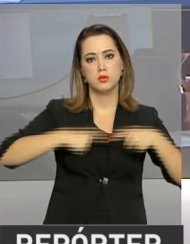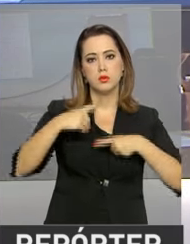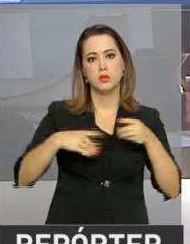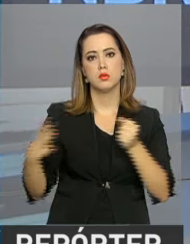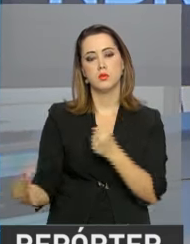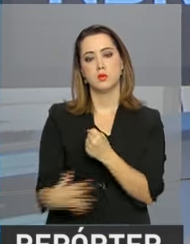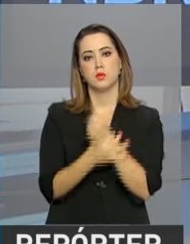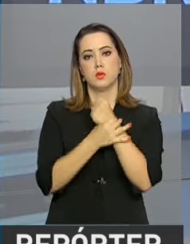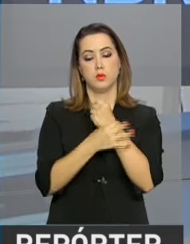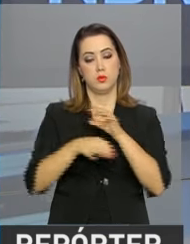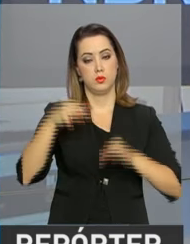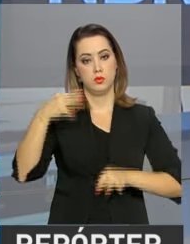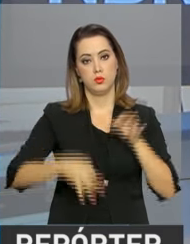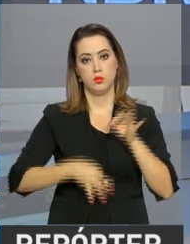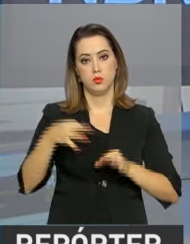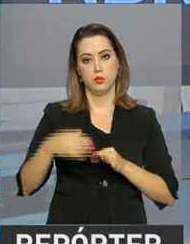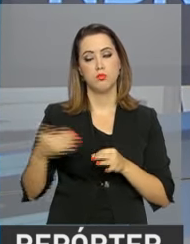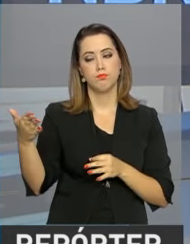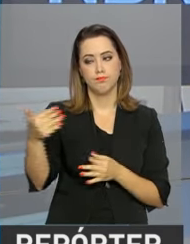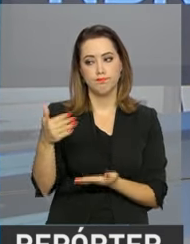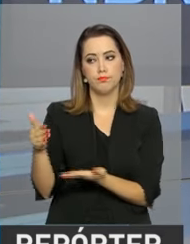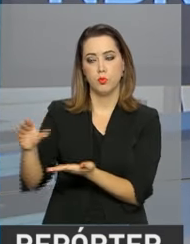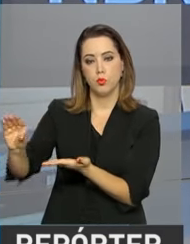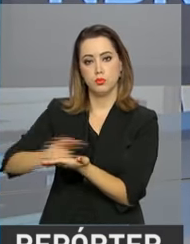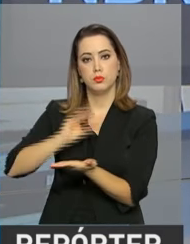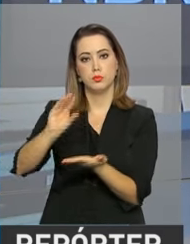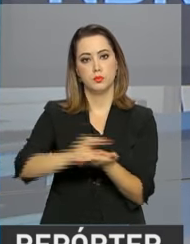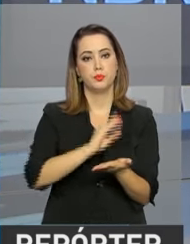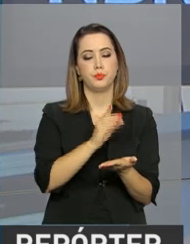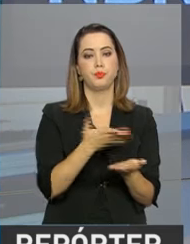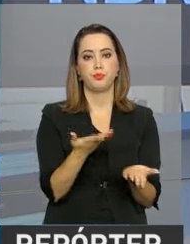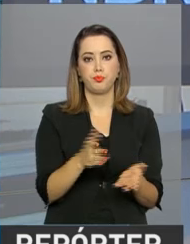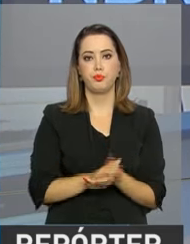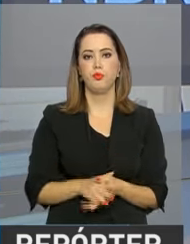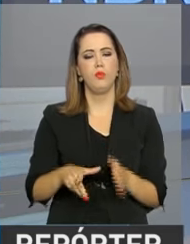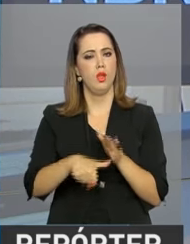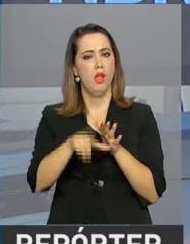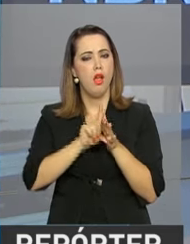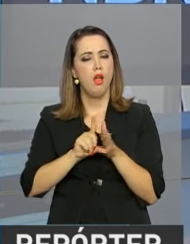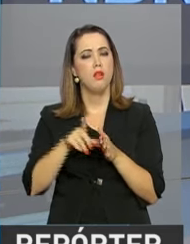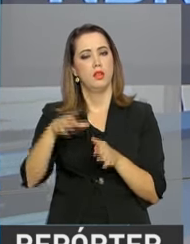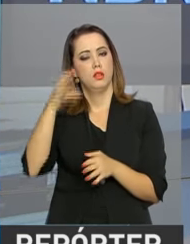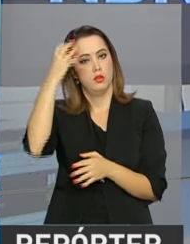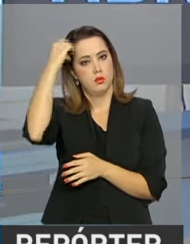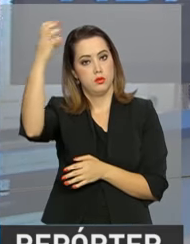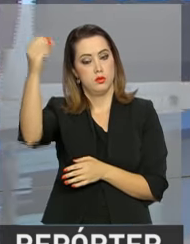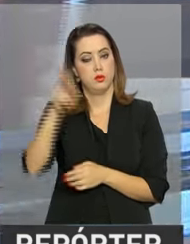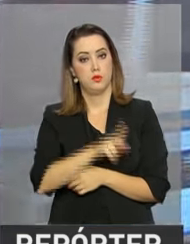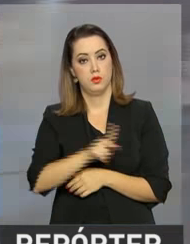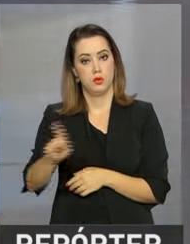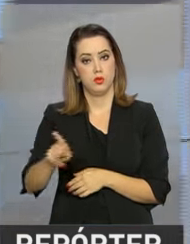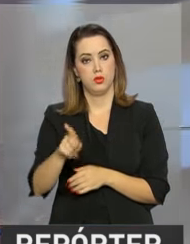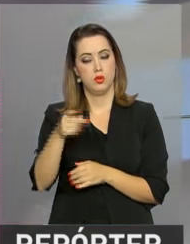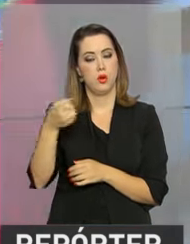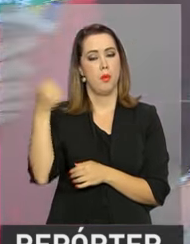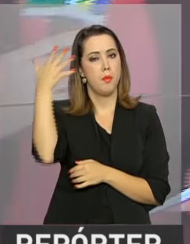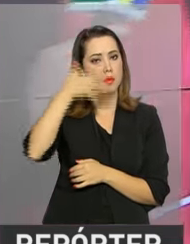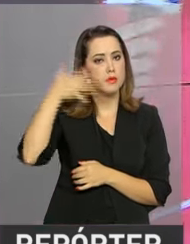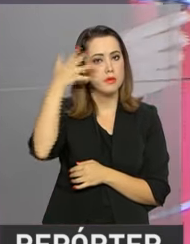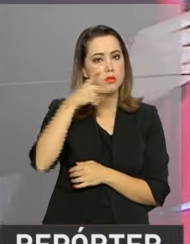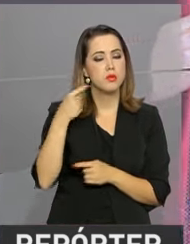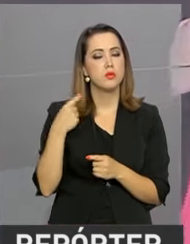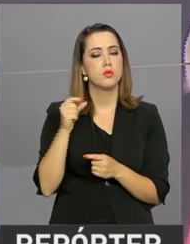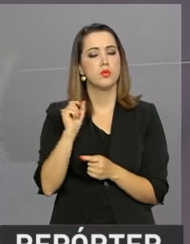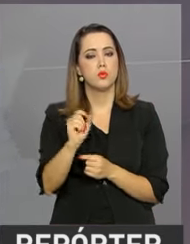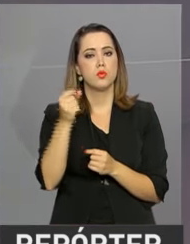investimentos e antes de viajar temer deixou recomendações aos ministros que ficaram aqui no Brasil vamos então conversar com o repórter Taíssa